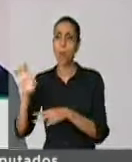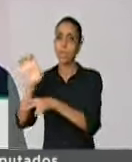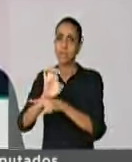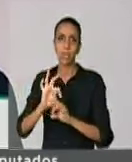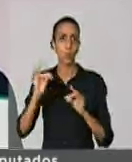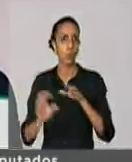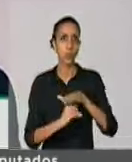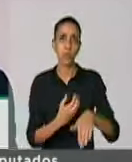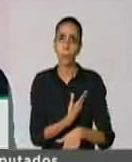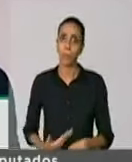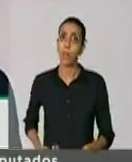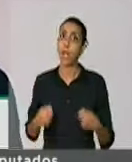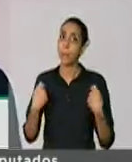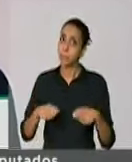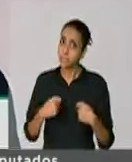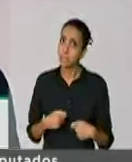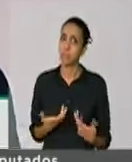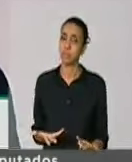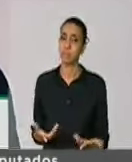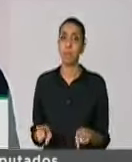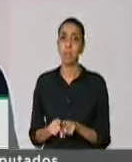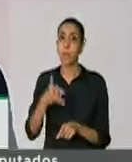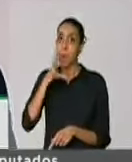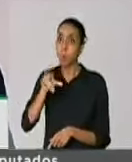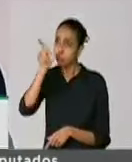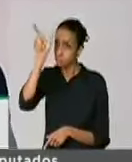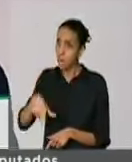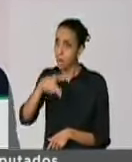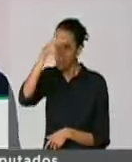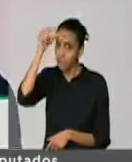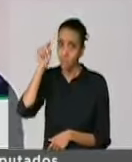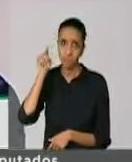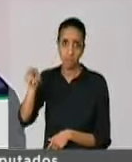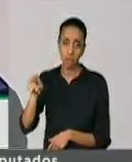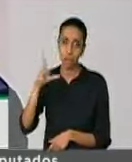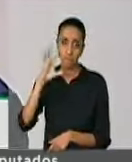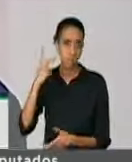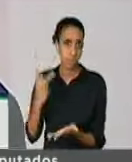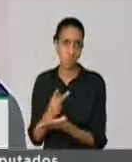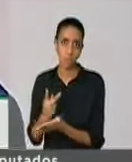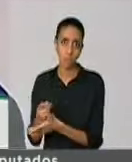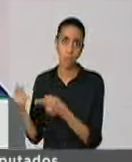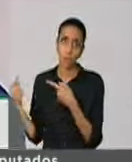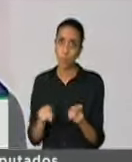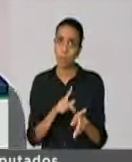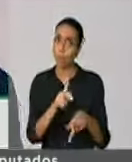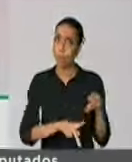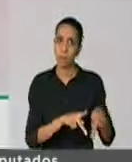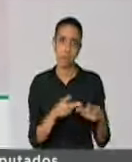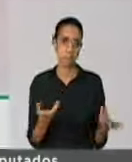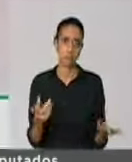e denunciar o prefeito que está eh dessa forma agredindo a população de simães filho